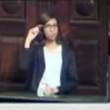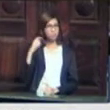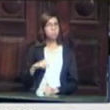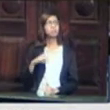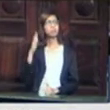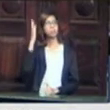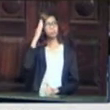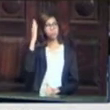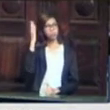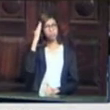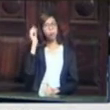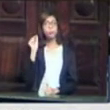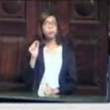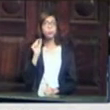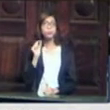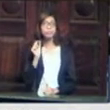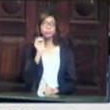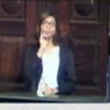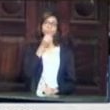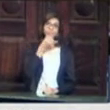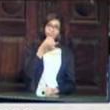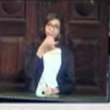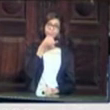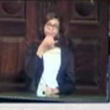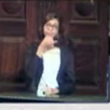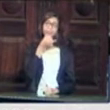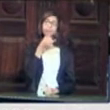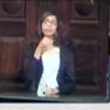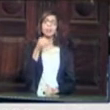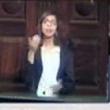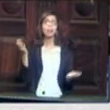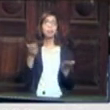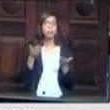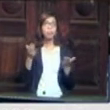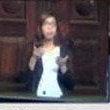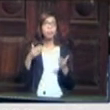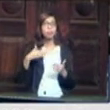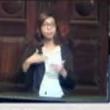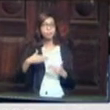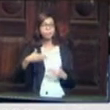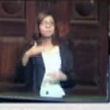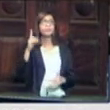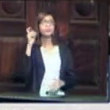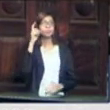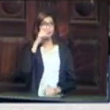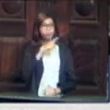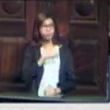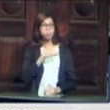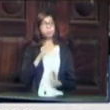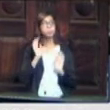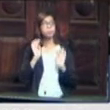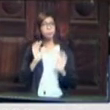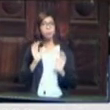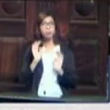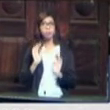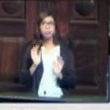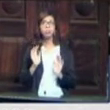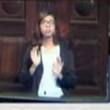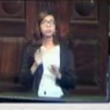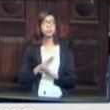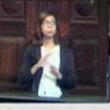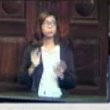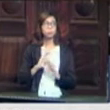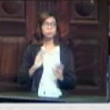dúvida que, lamentavelmente, dias difíceis virão, mas que não falte